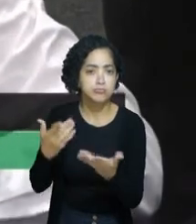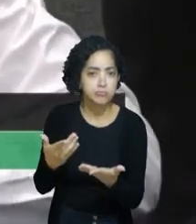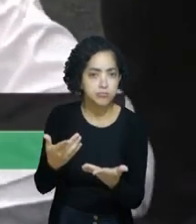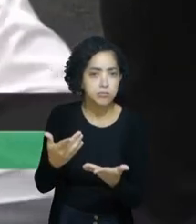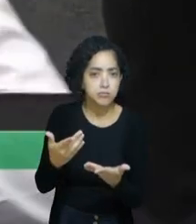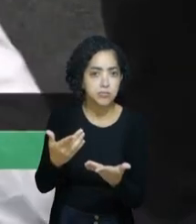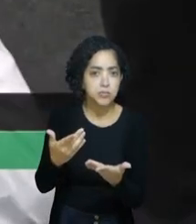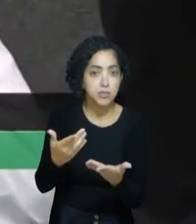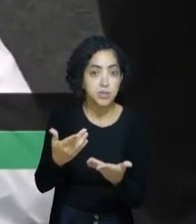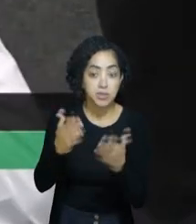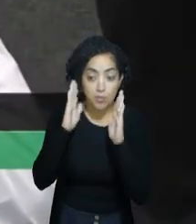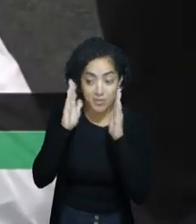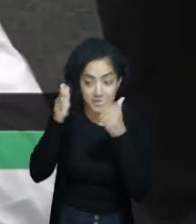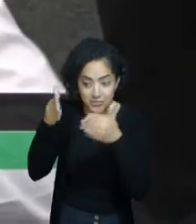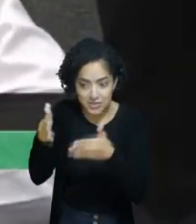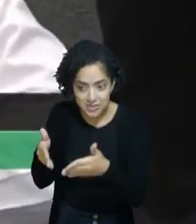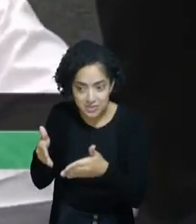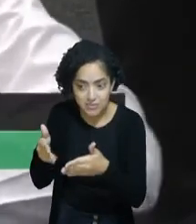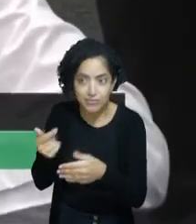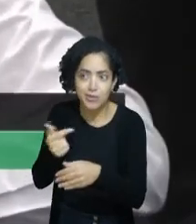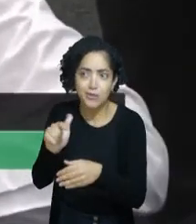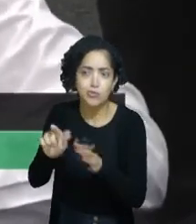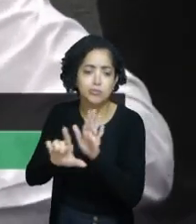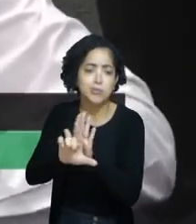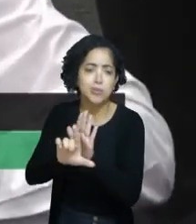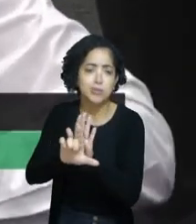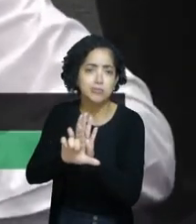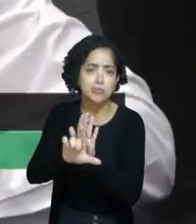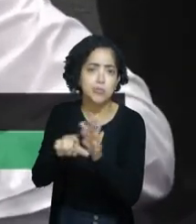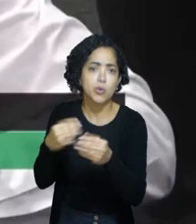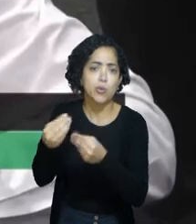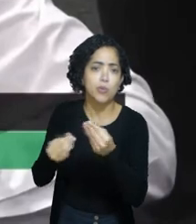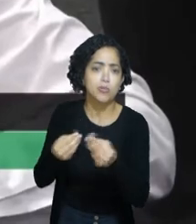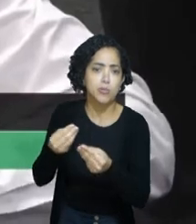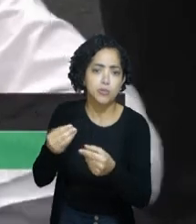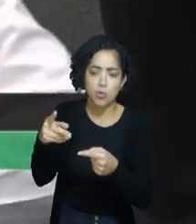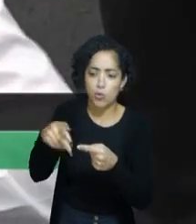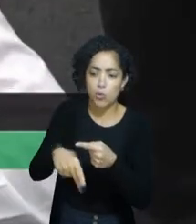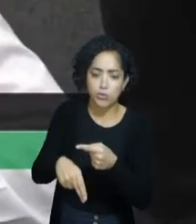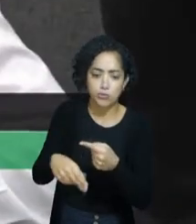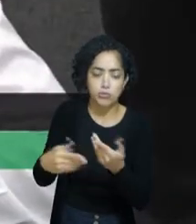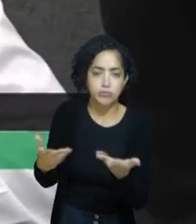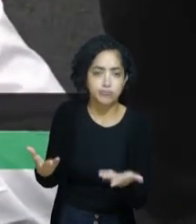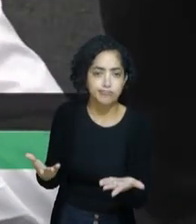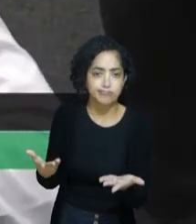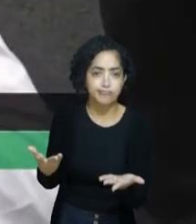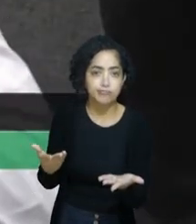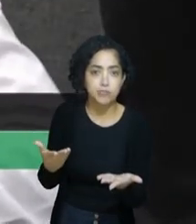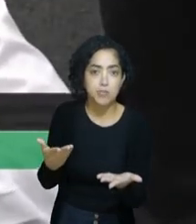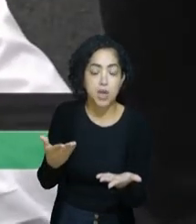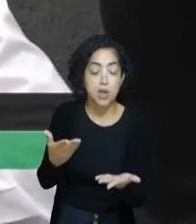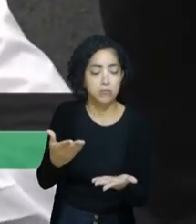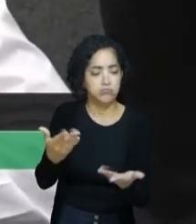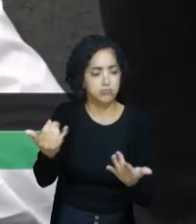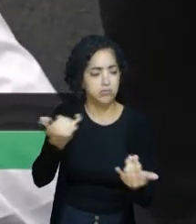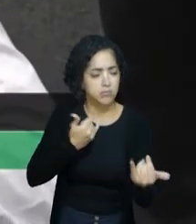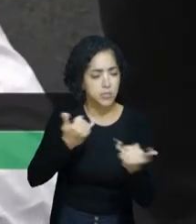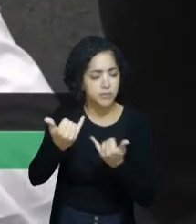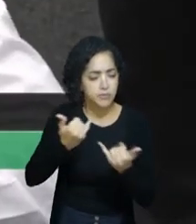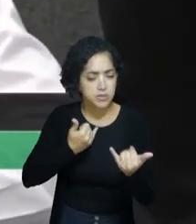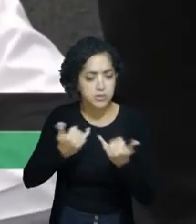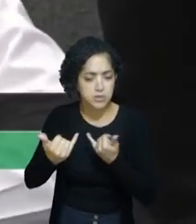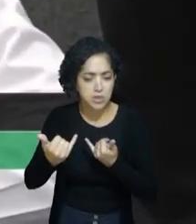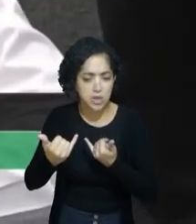surdez especificamente não tem previsão legal portanto corta e não concede mais eu quando soube disso achei que